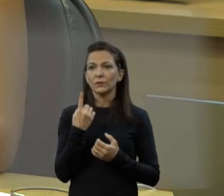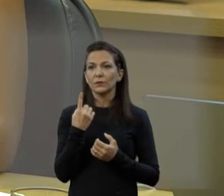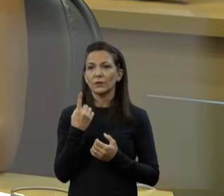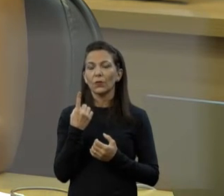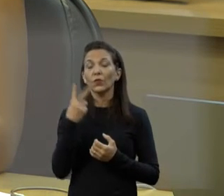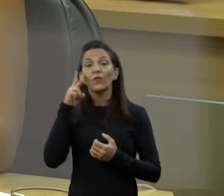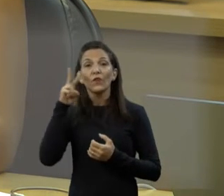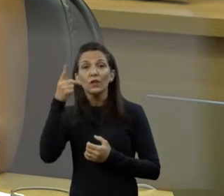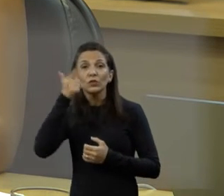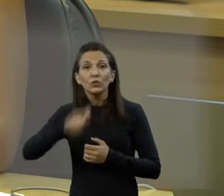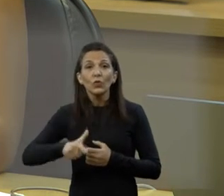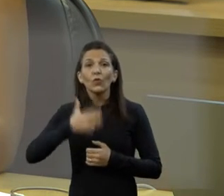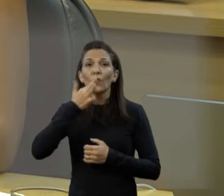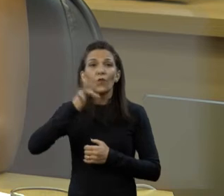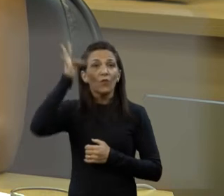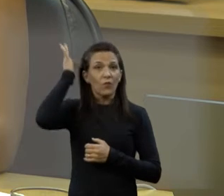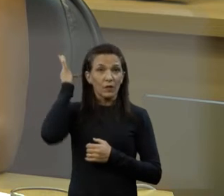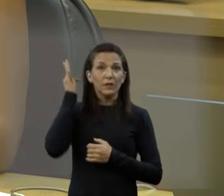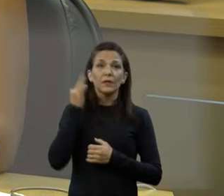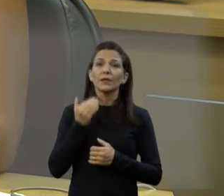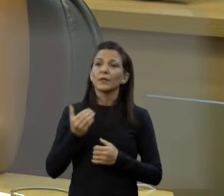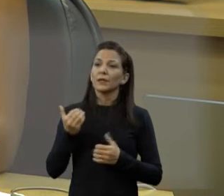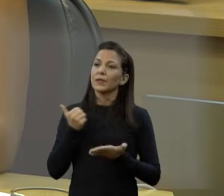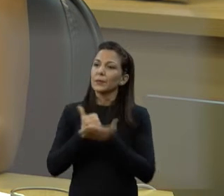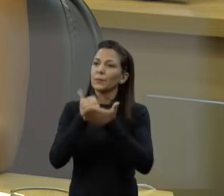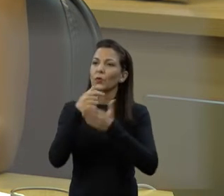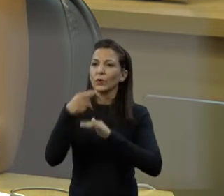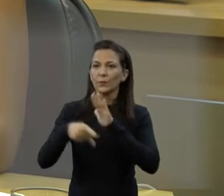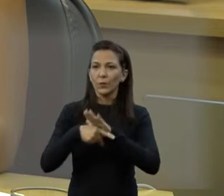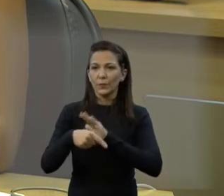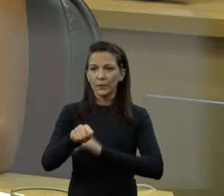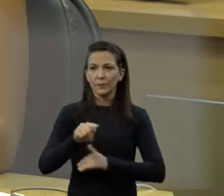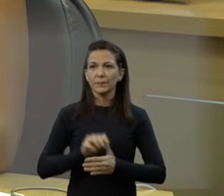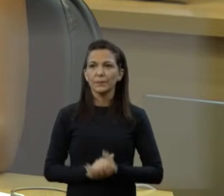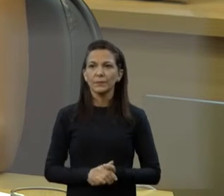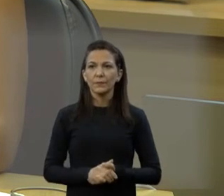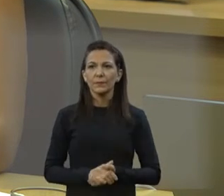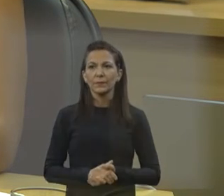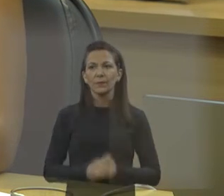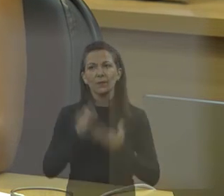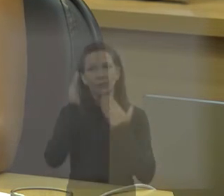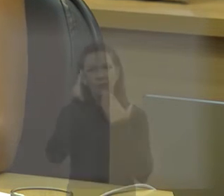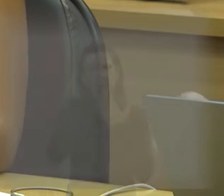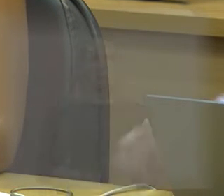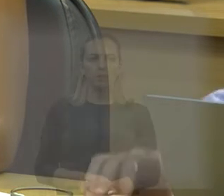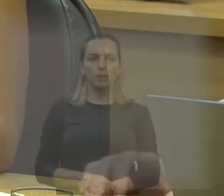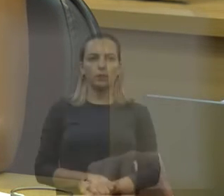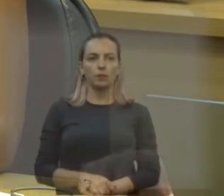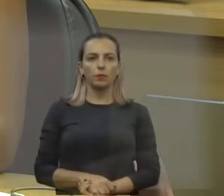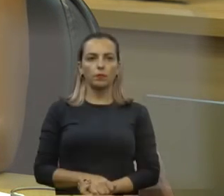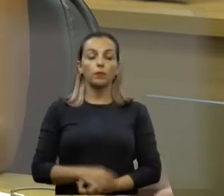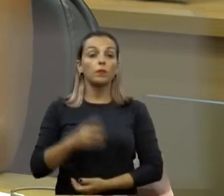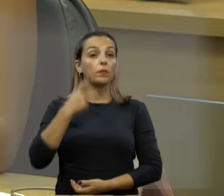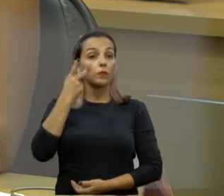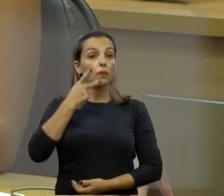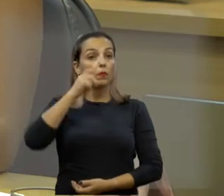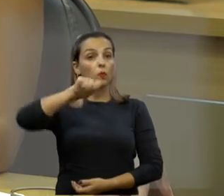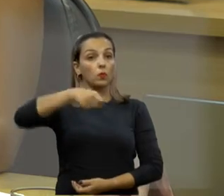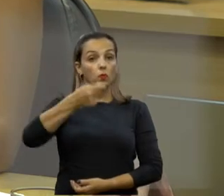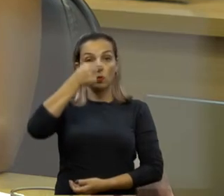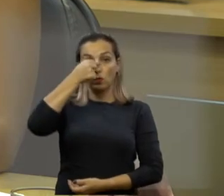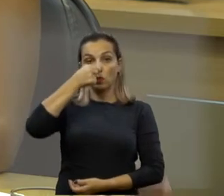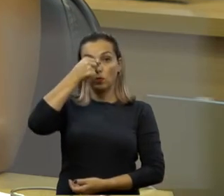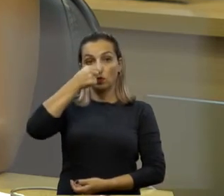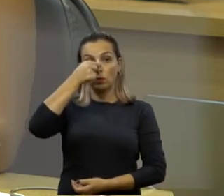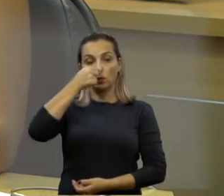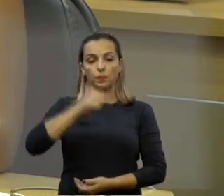realmente de muita contribuição bom obrigada obrigada a vereador Emanuel agora com a palavra o vereador Marcos Garrido